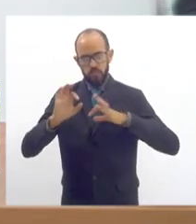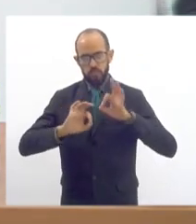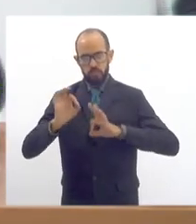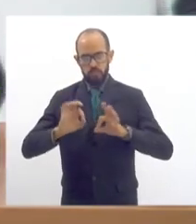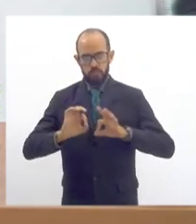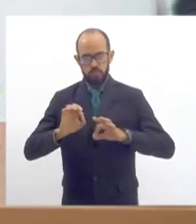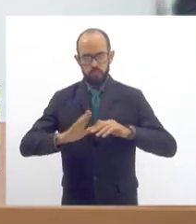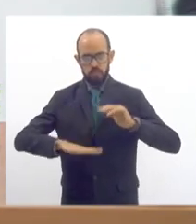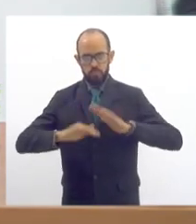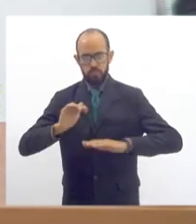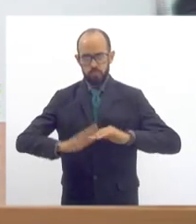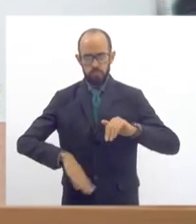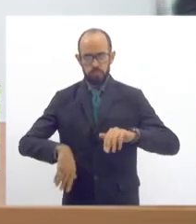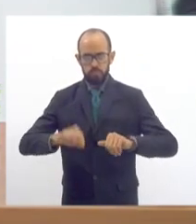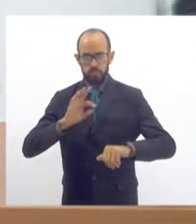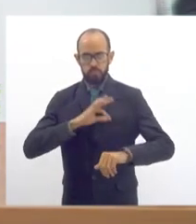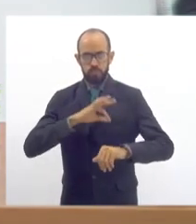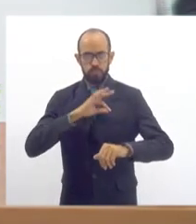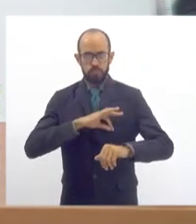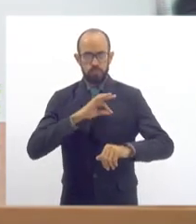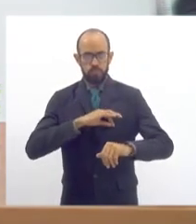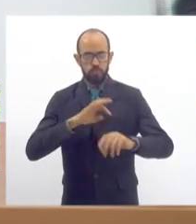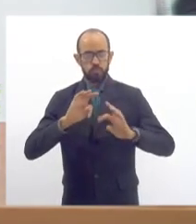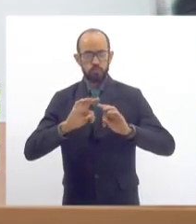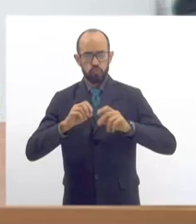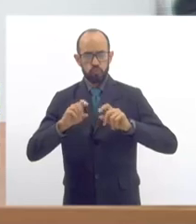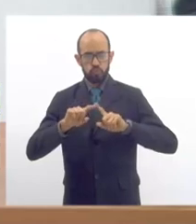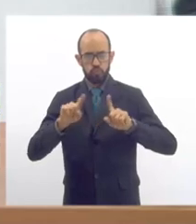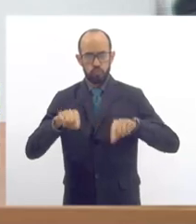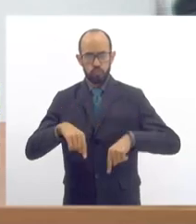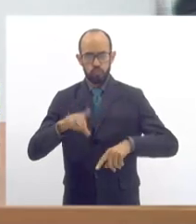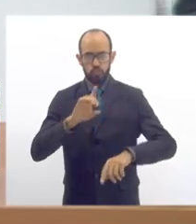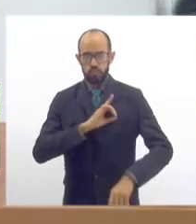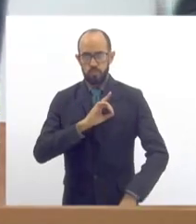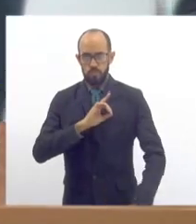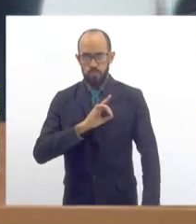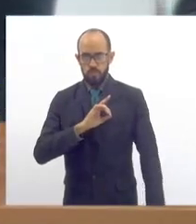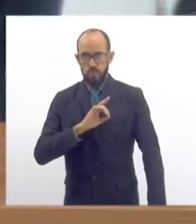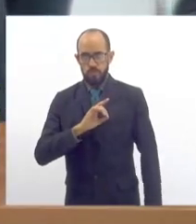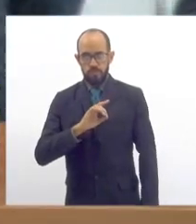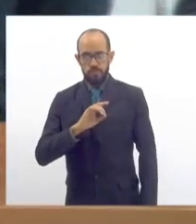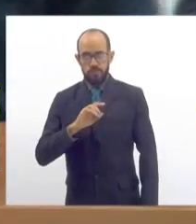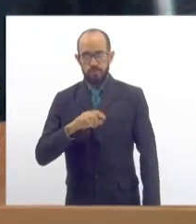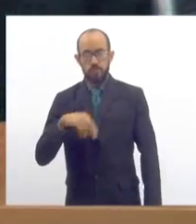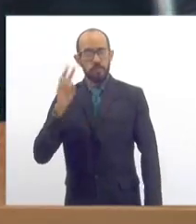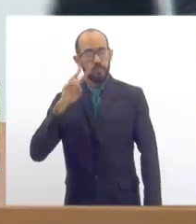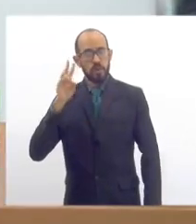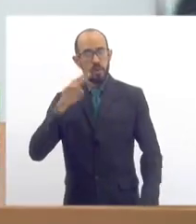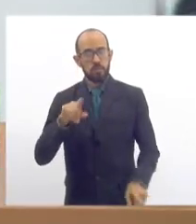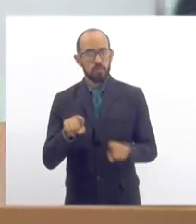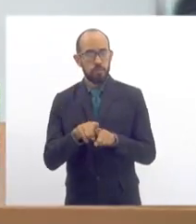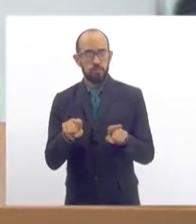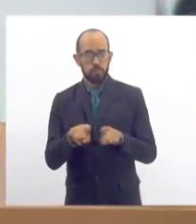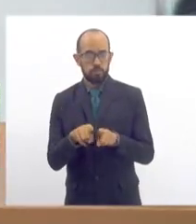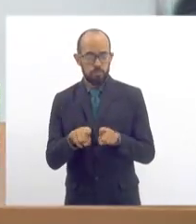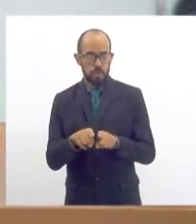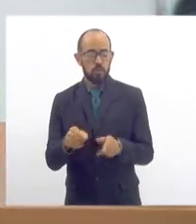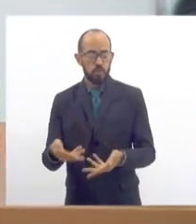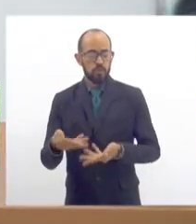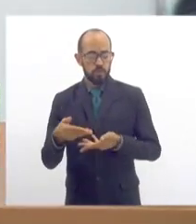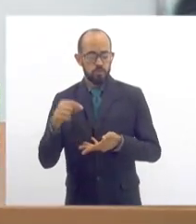cargos, carreiras e vencimentos dos servidores e servidoras do DETRAN. Lembro que eu recebi aqui na Assembleia Legislativa na segunda-feira desta